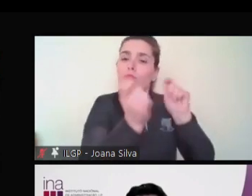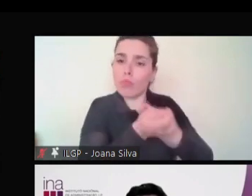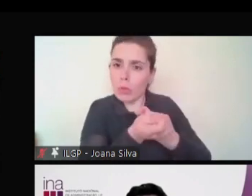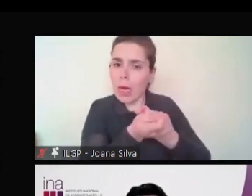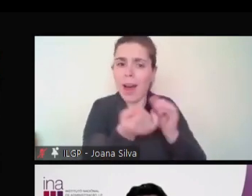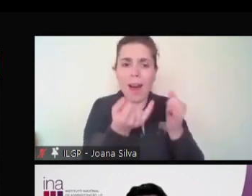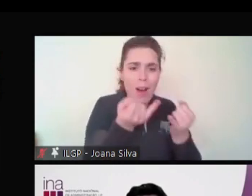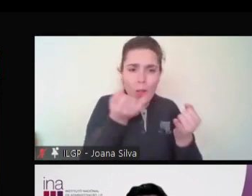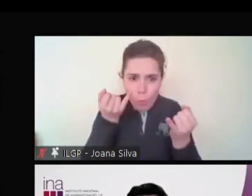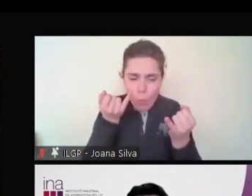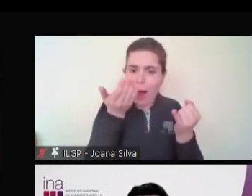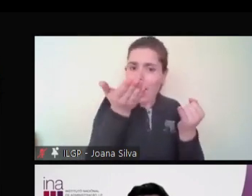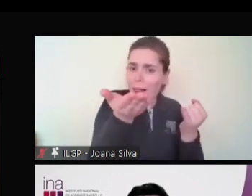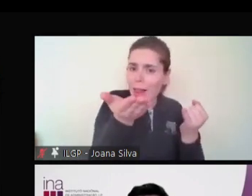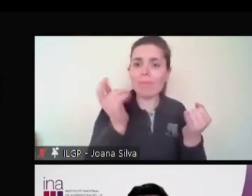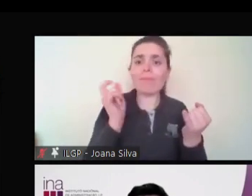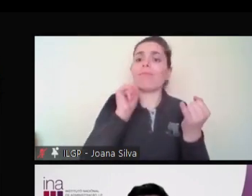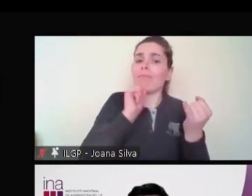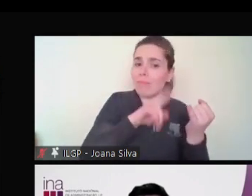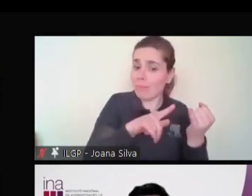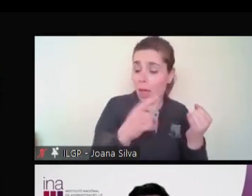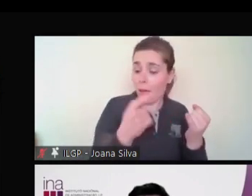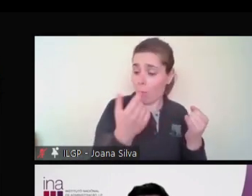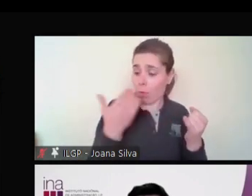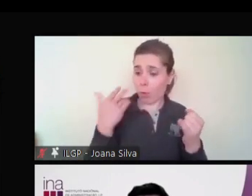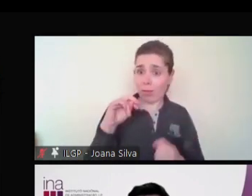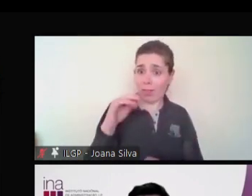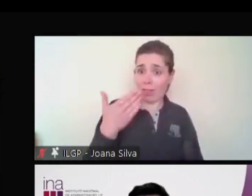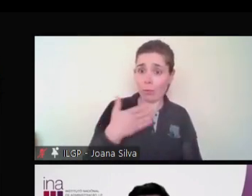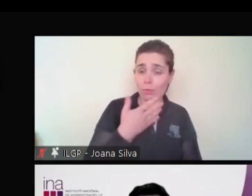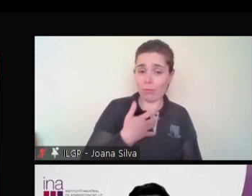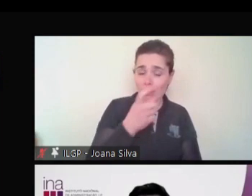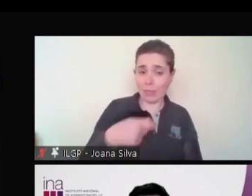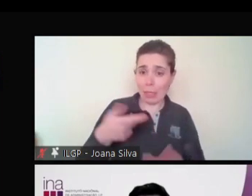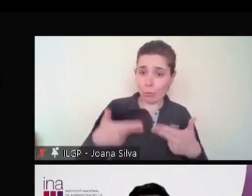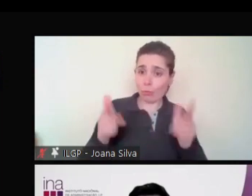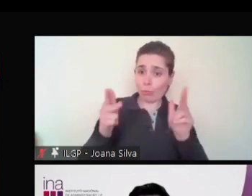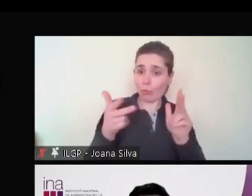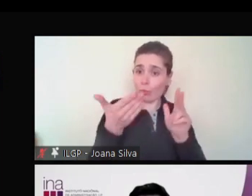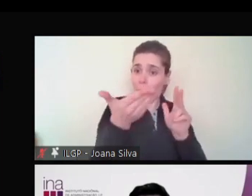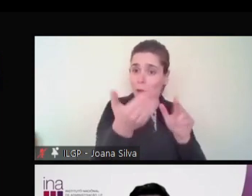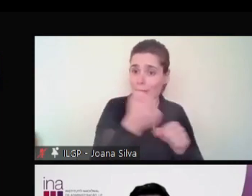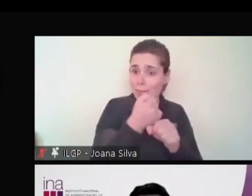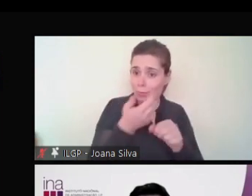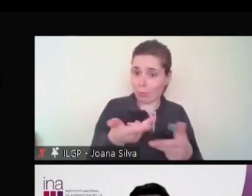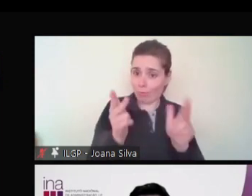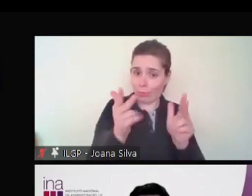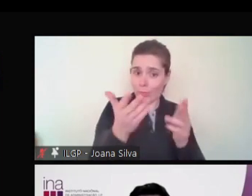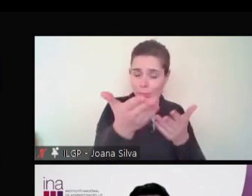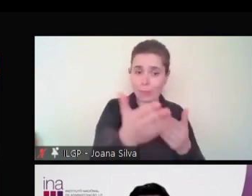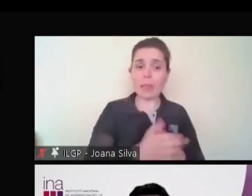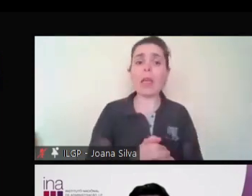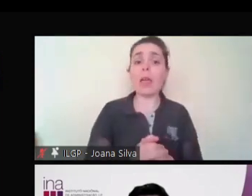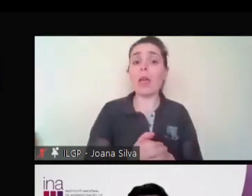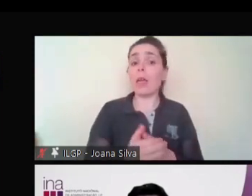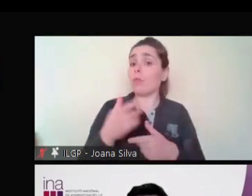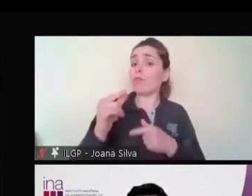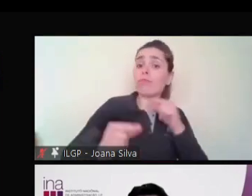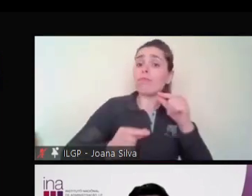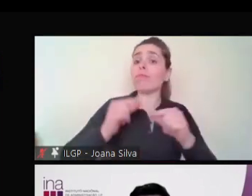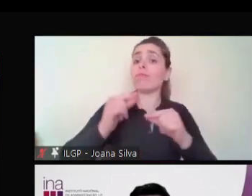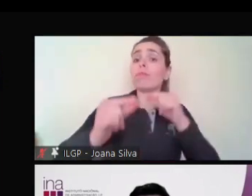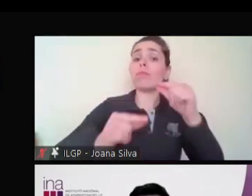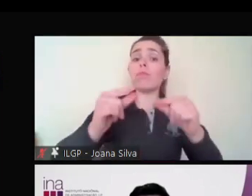agora em produção no final do ano. A nossa visão é que caminharemos no sentido de cada vez mais a